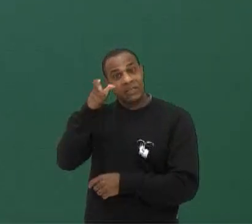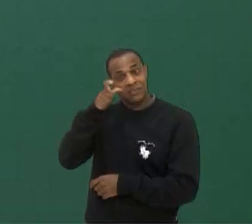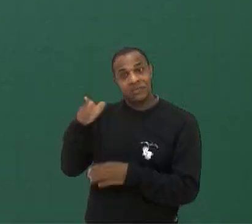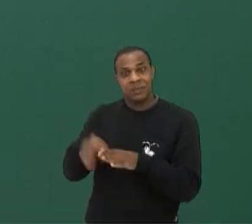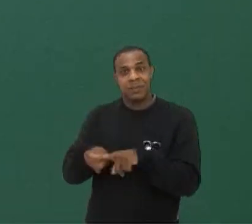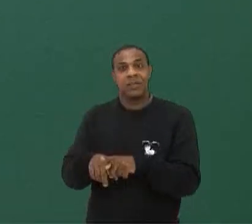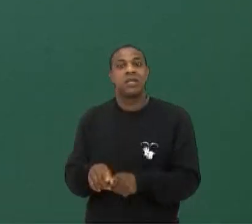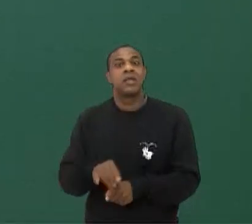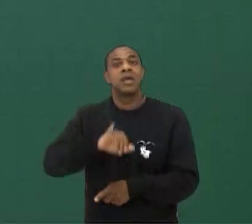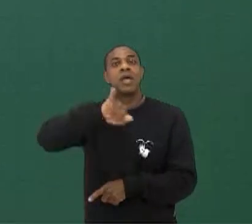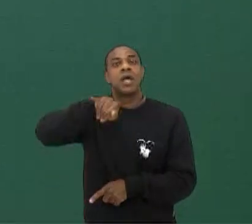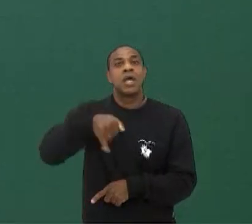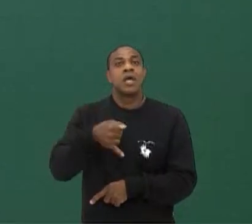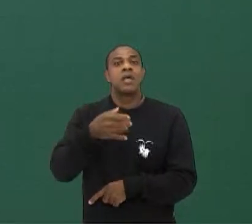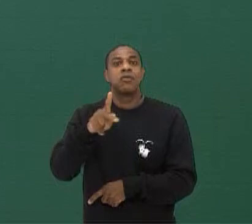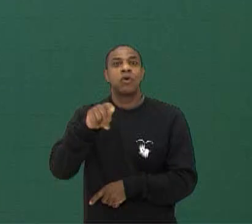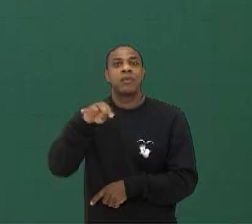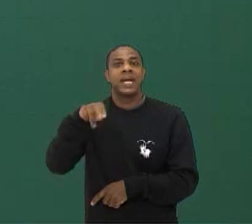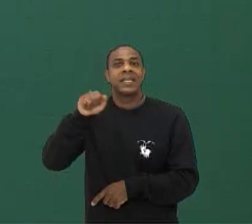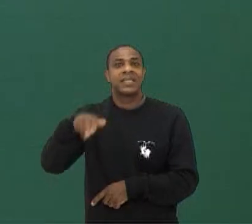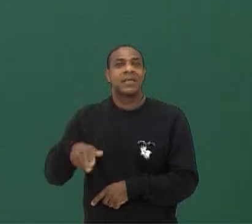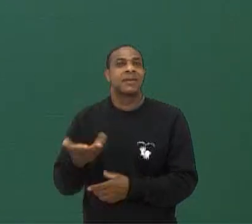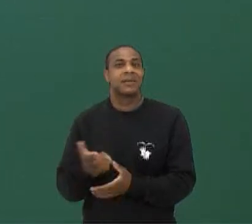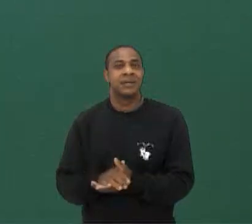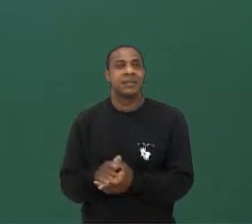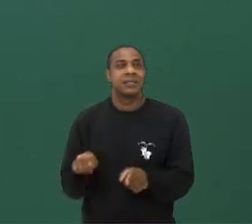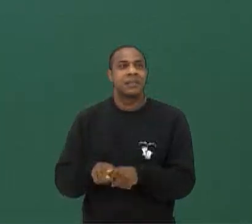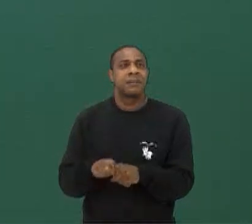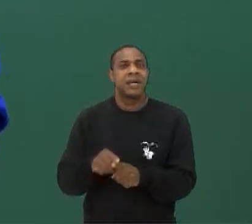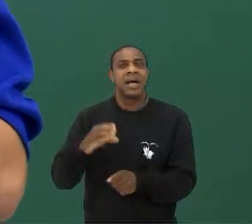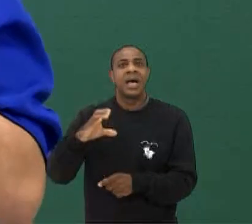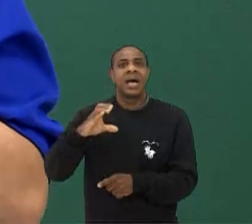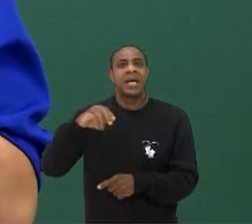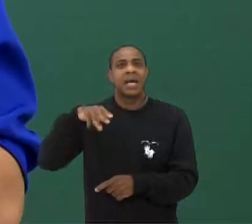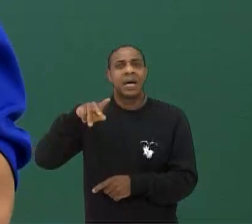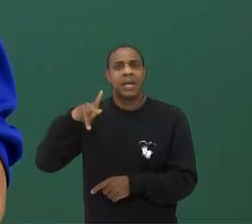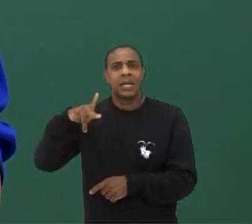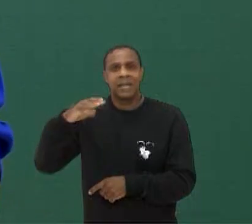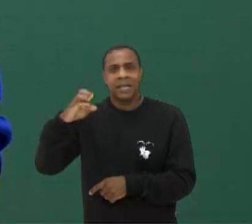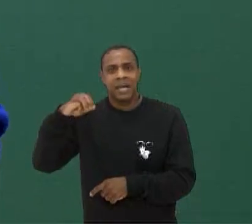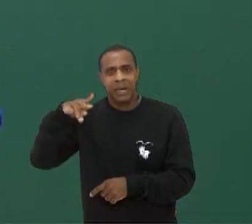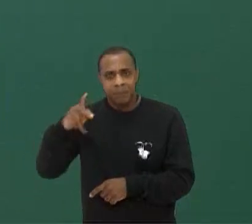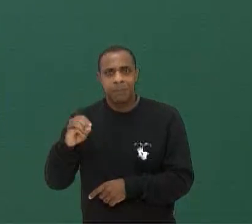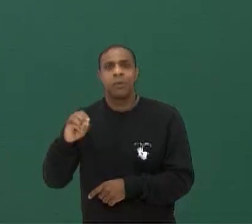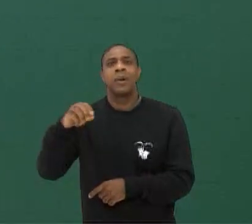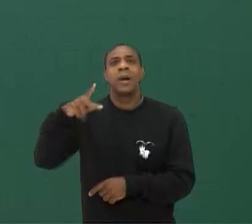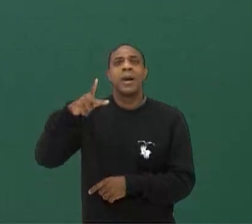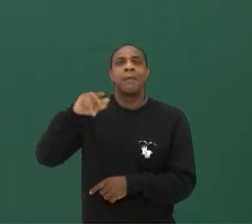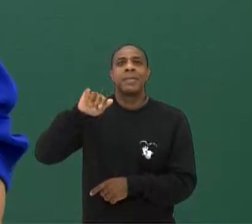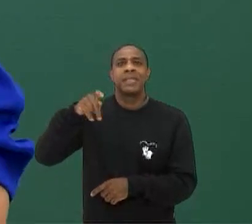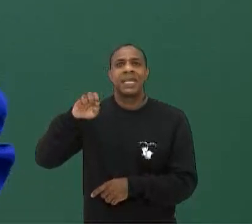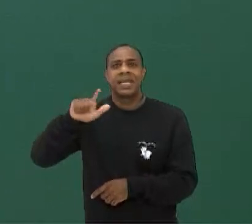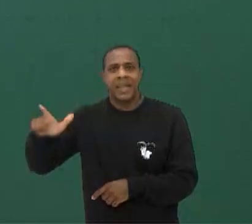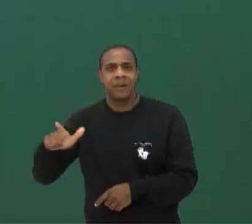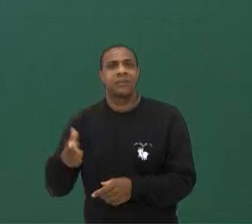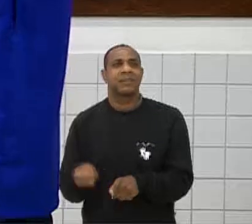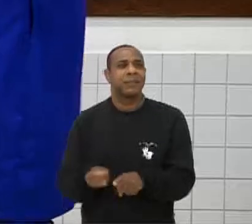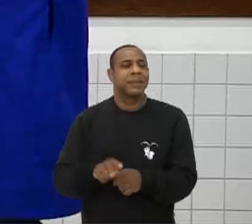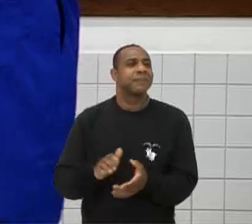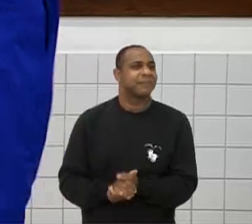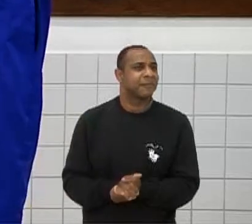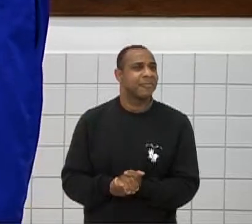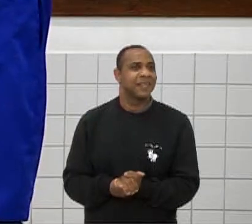o Jonathan Machado, do Colégio Estadual do Campo do Pinheiral de Baixo, de Palmeira. Mais um aluno está acompanhando a gente aí,